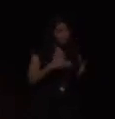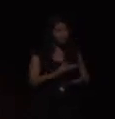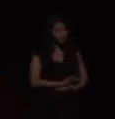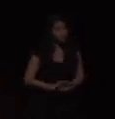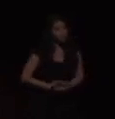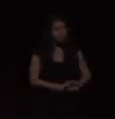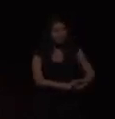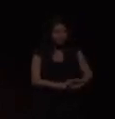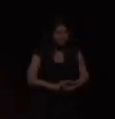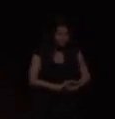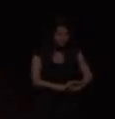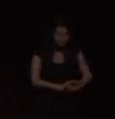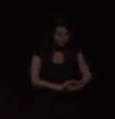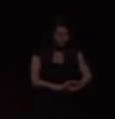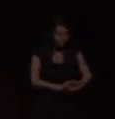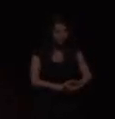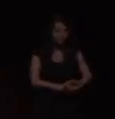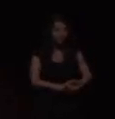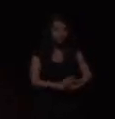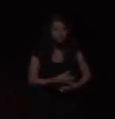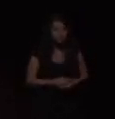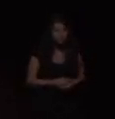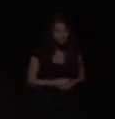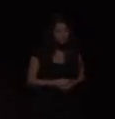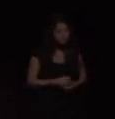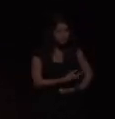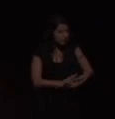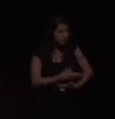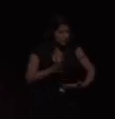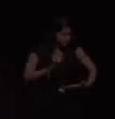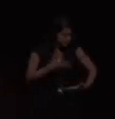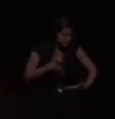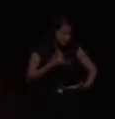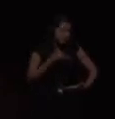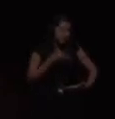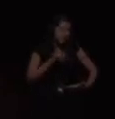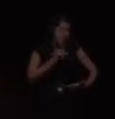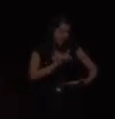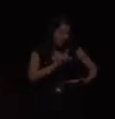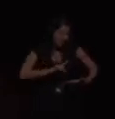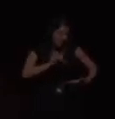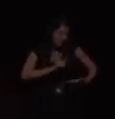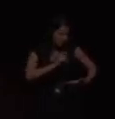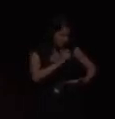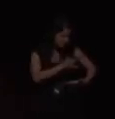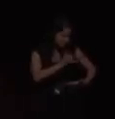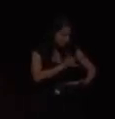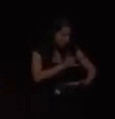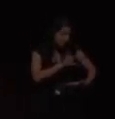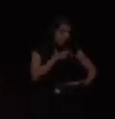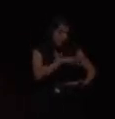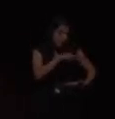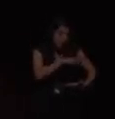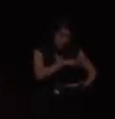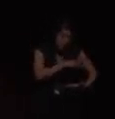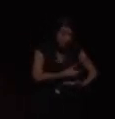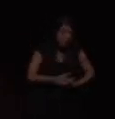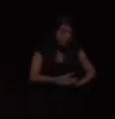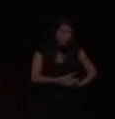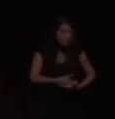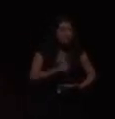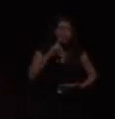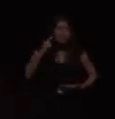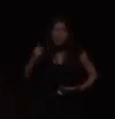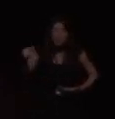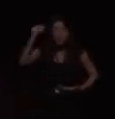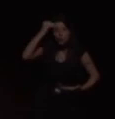Independentemente dos estímulos que recebe, estímulos literários, claro, a aprendizagem do bebê, da linguagem,